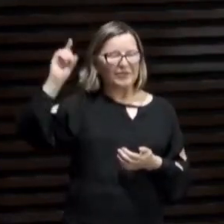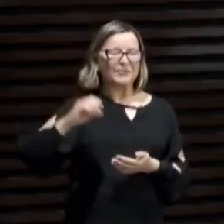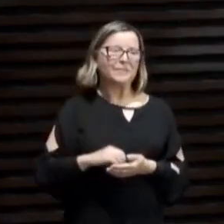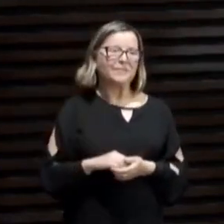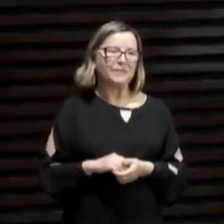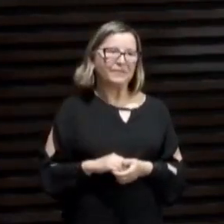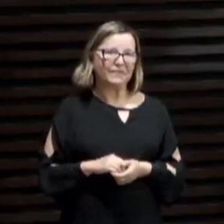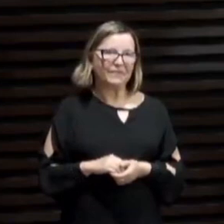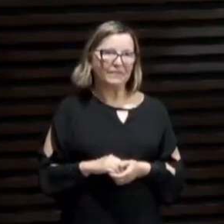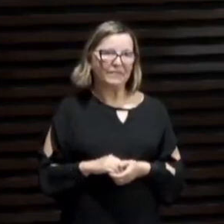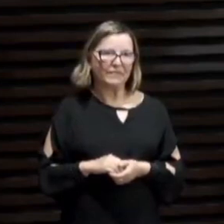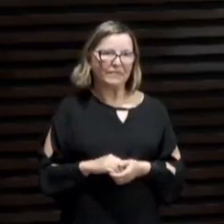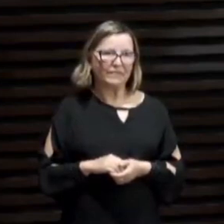certo?